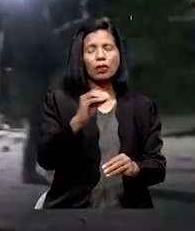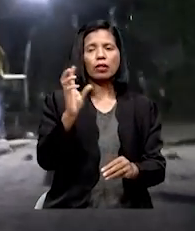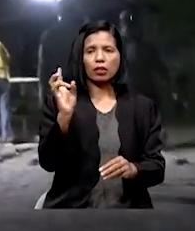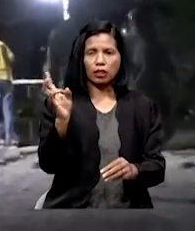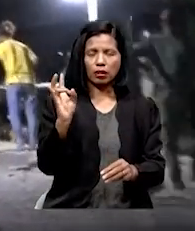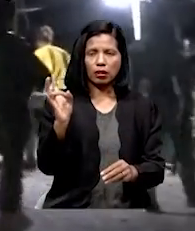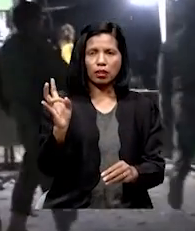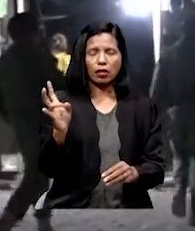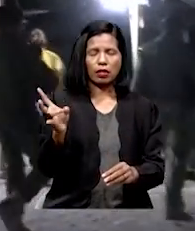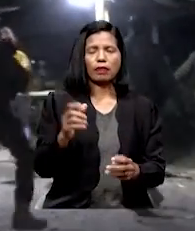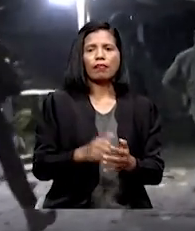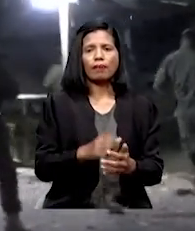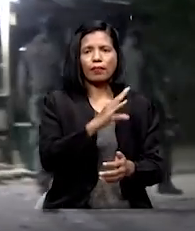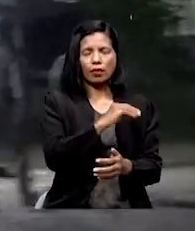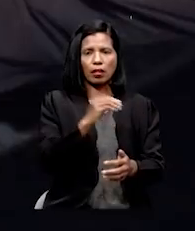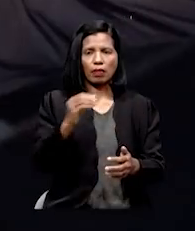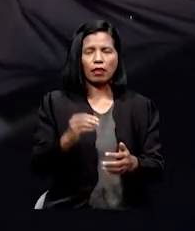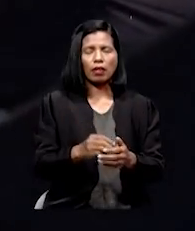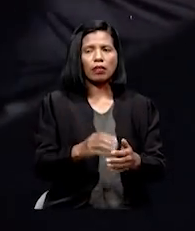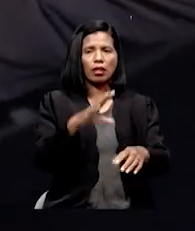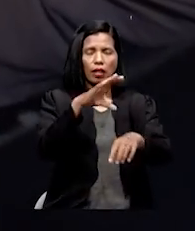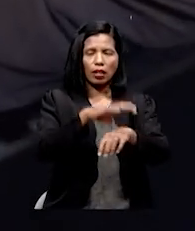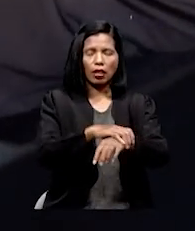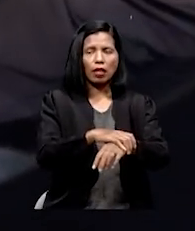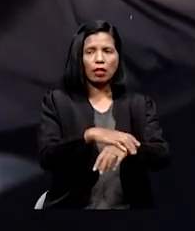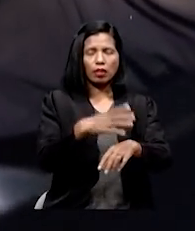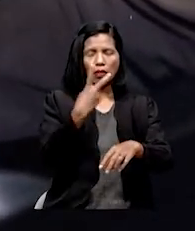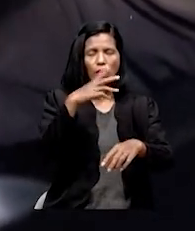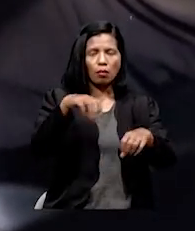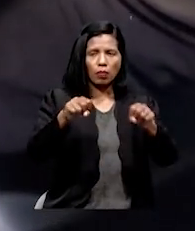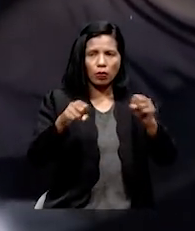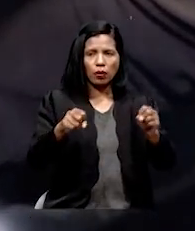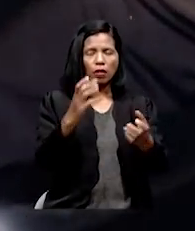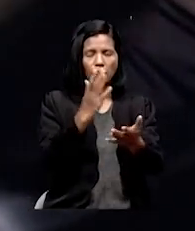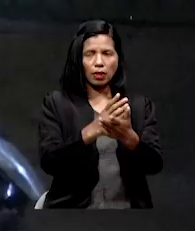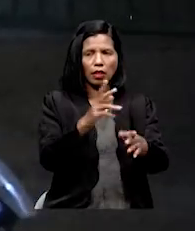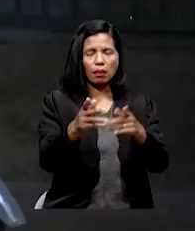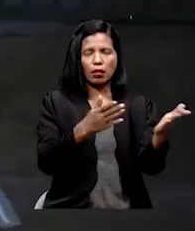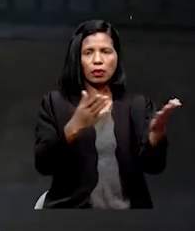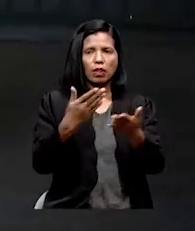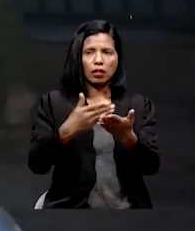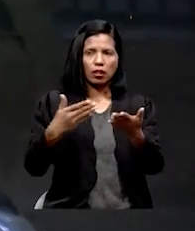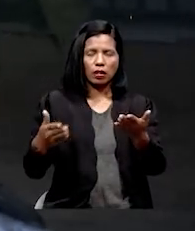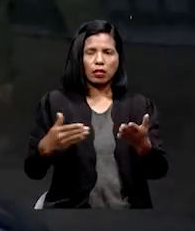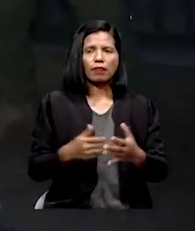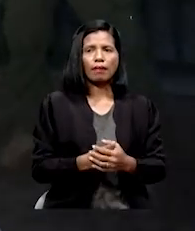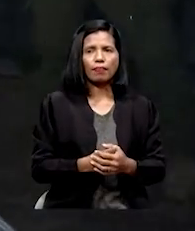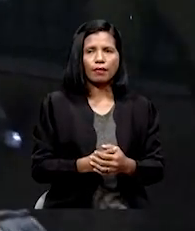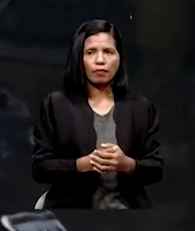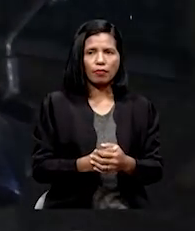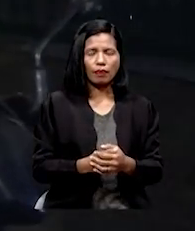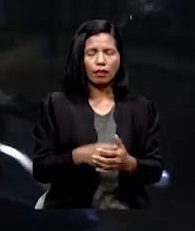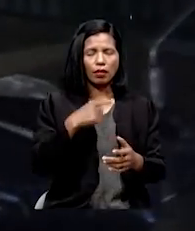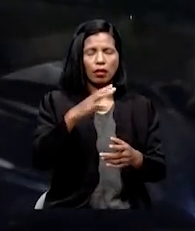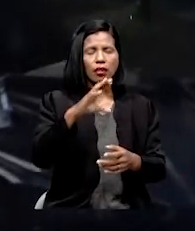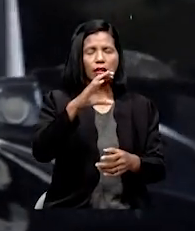halau mos auto-stop ba motorizada sira, hodi prevene e malorisa sang Kroat. Komandante Batalion Ordem Pública, Superintendente Asistente